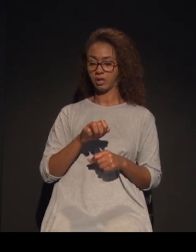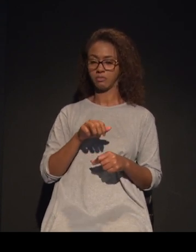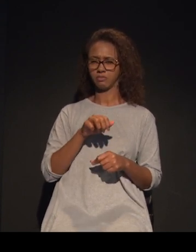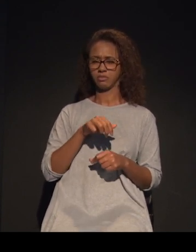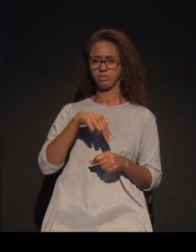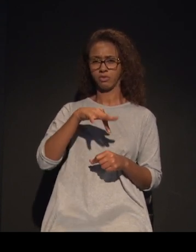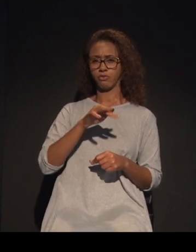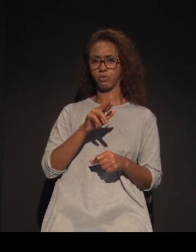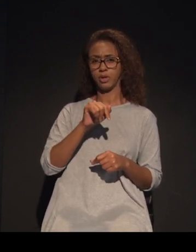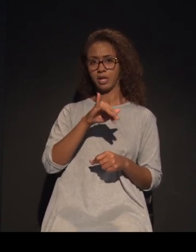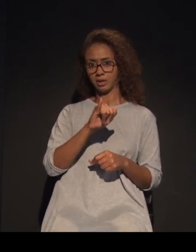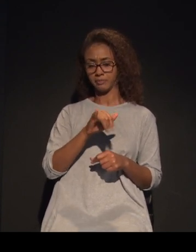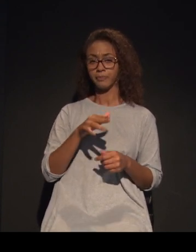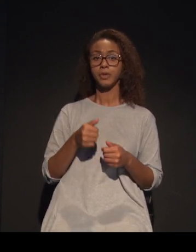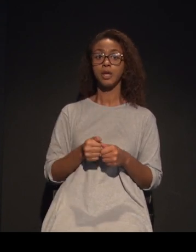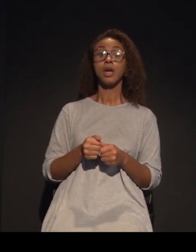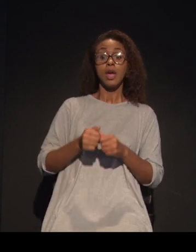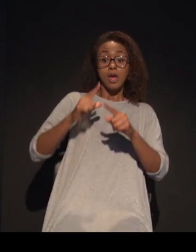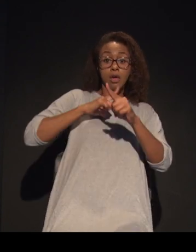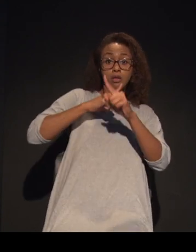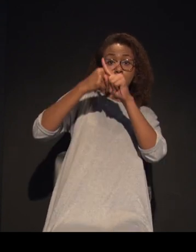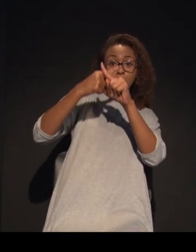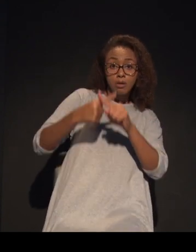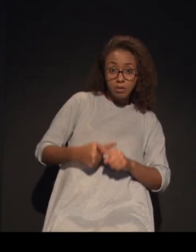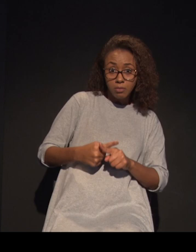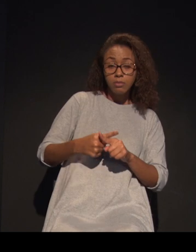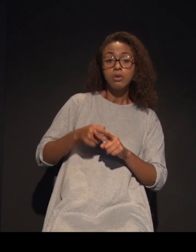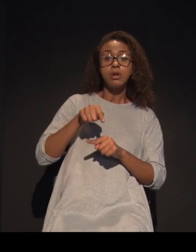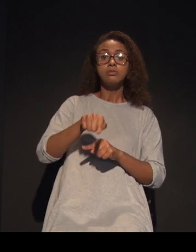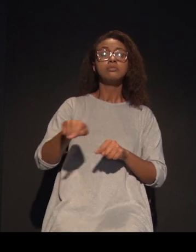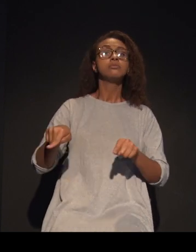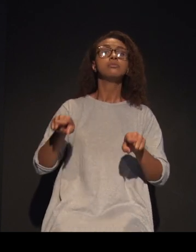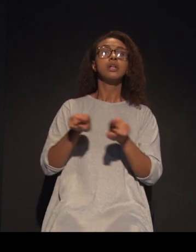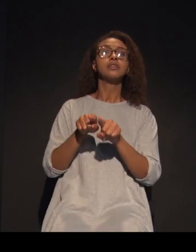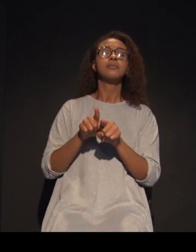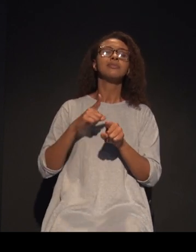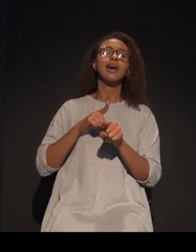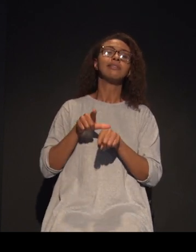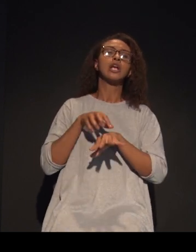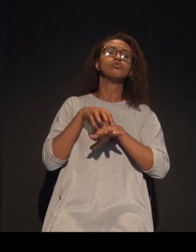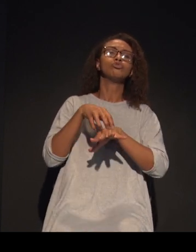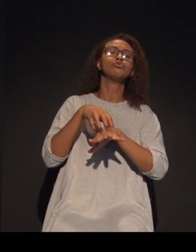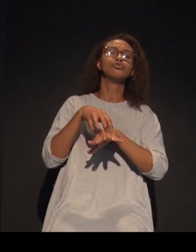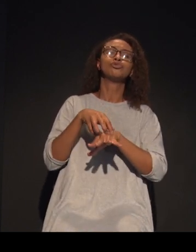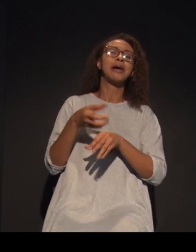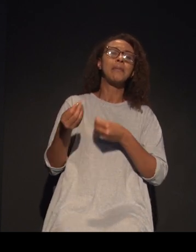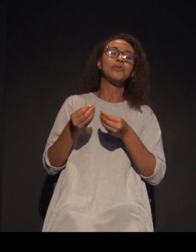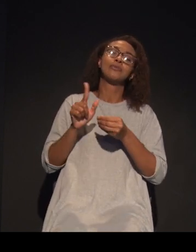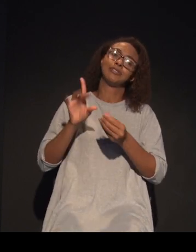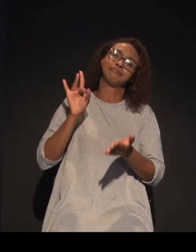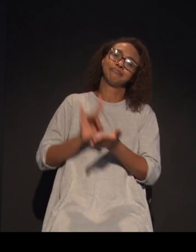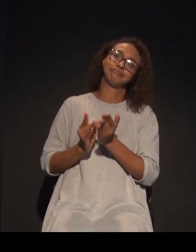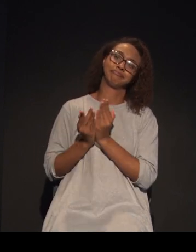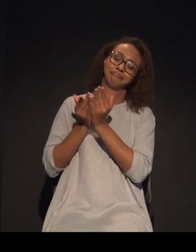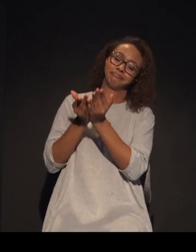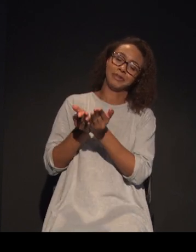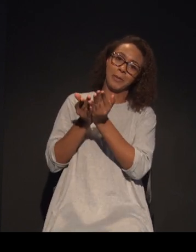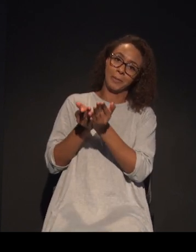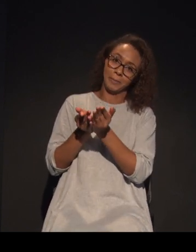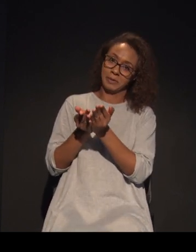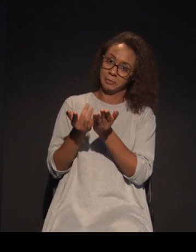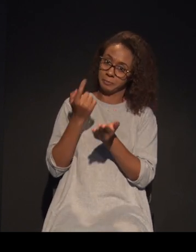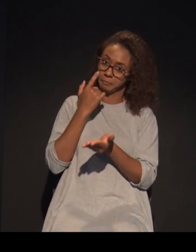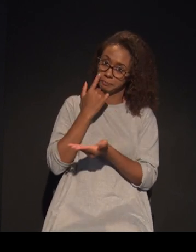ea o campeonato na aldeia que realizada a gente usa um meio de transporte que chama-se barco então esse leva pra